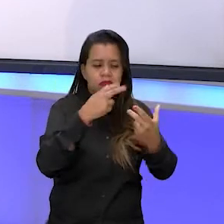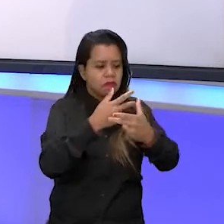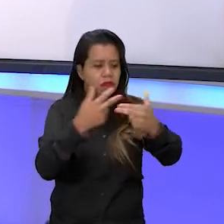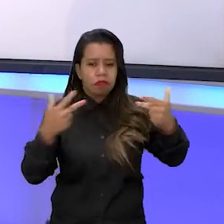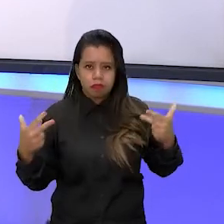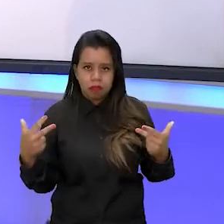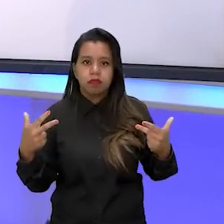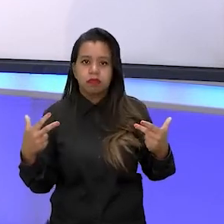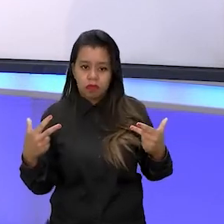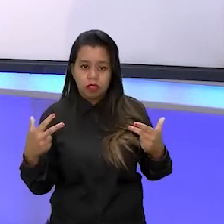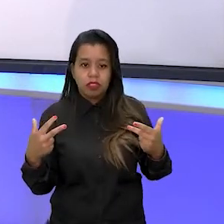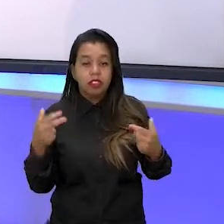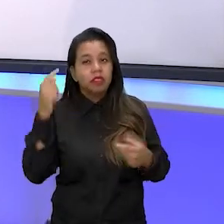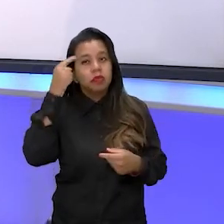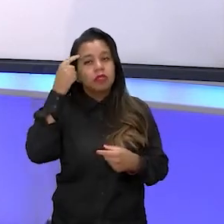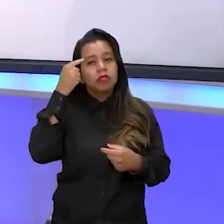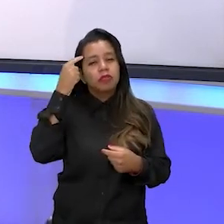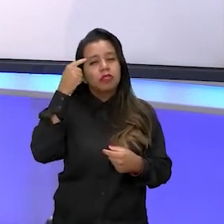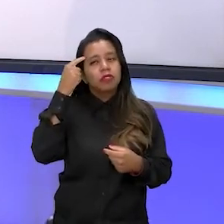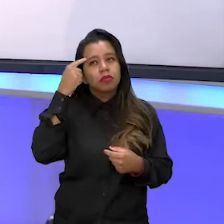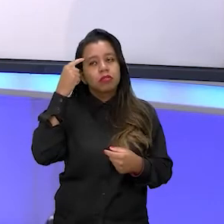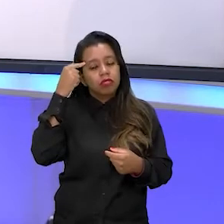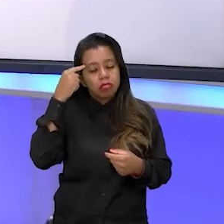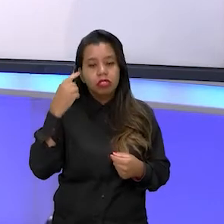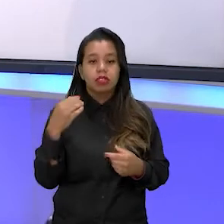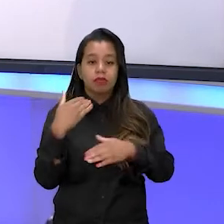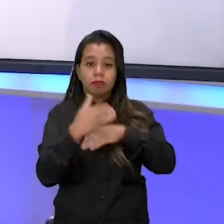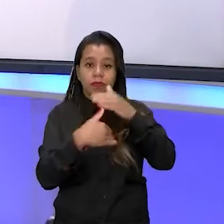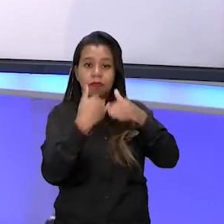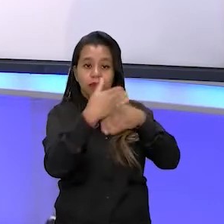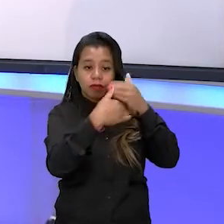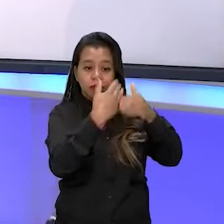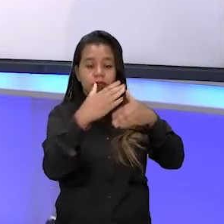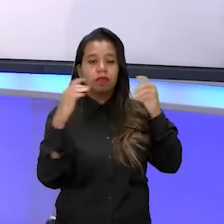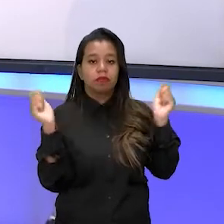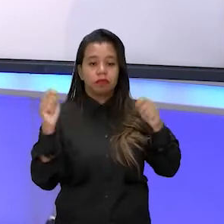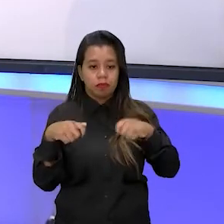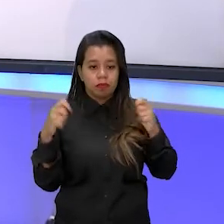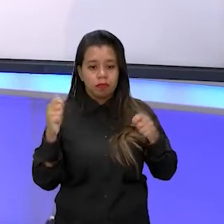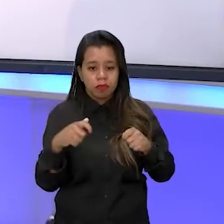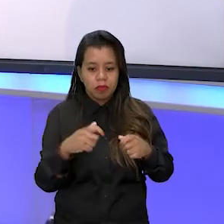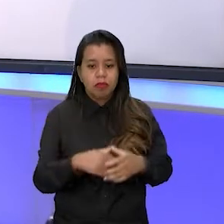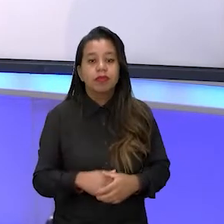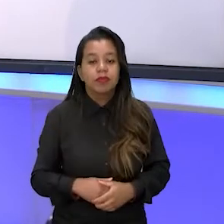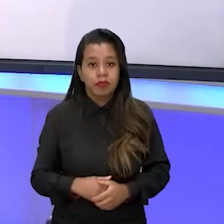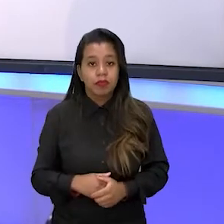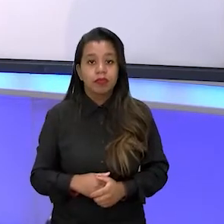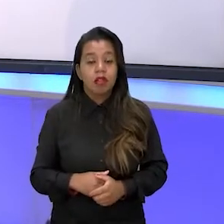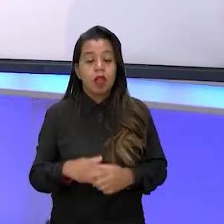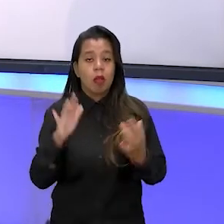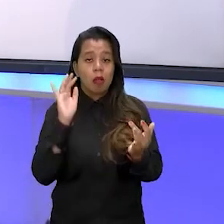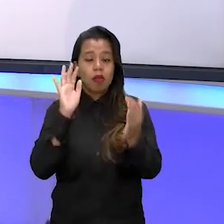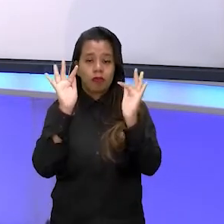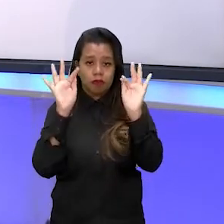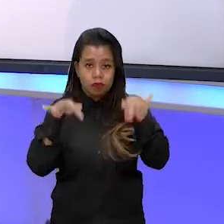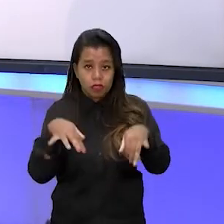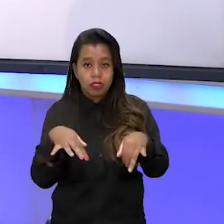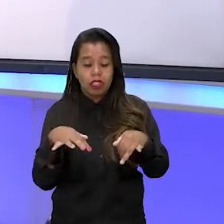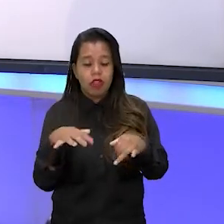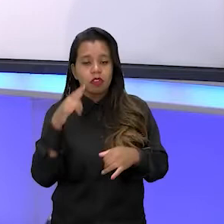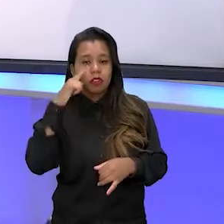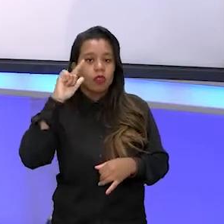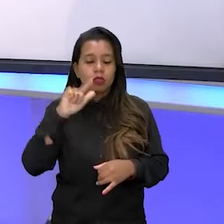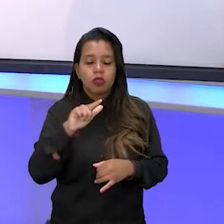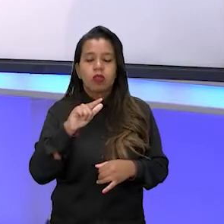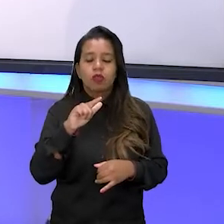tentar utilizar isso para que seja eficaz, né? Para que no final a gente tenha bons resultados. Então, o que